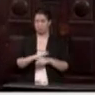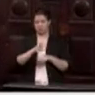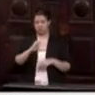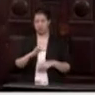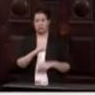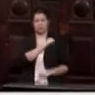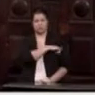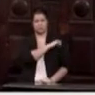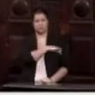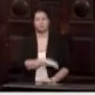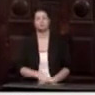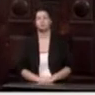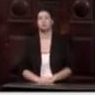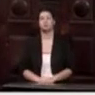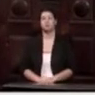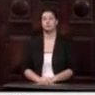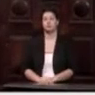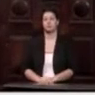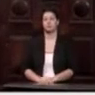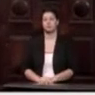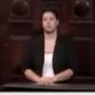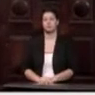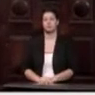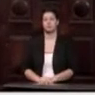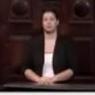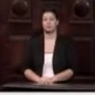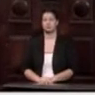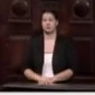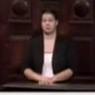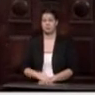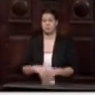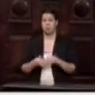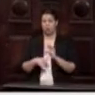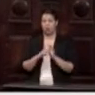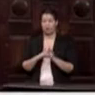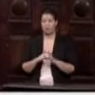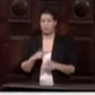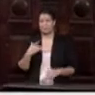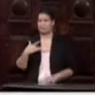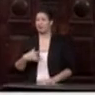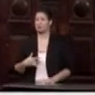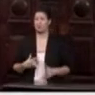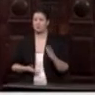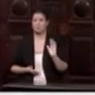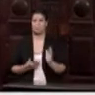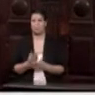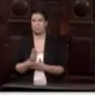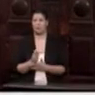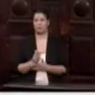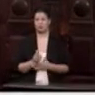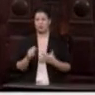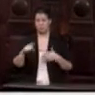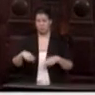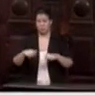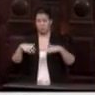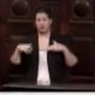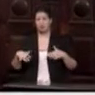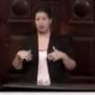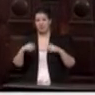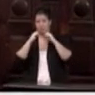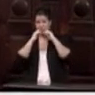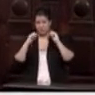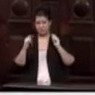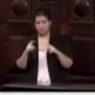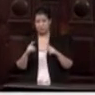Janeiro. Não posso começar a minha fala sem antes lamentar a aprovação por esse plenário da Assembleia